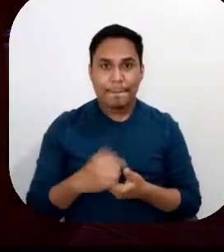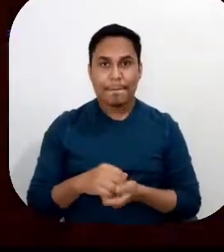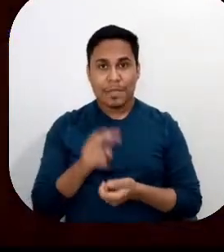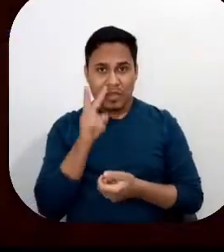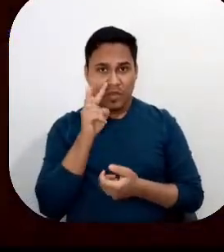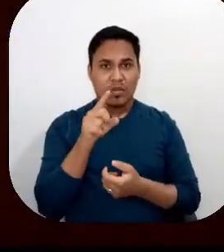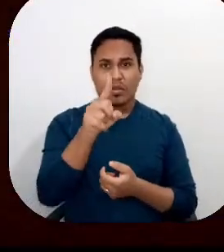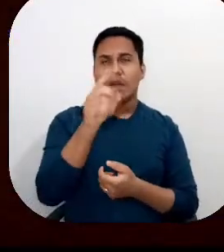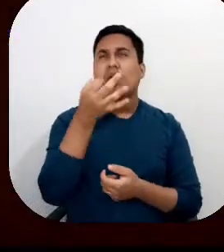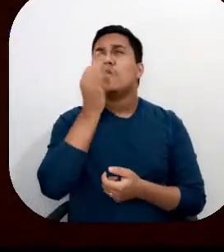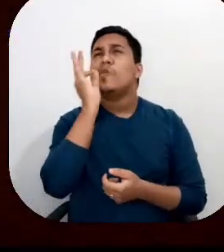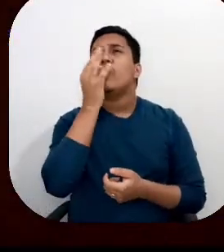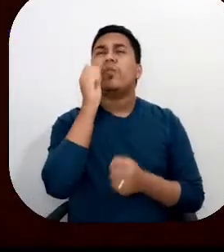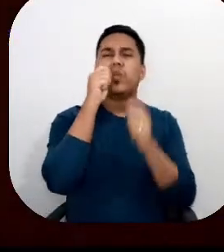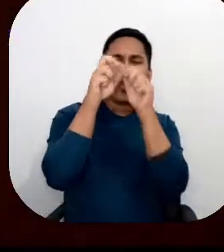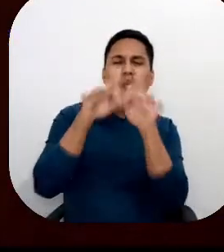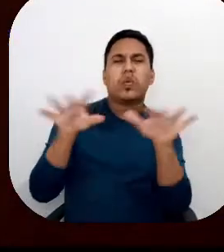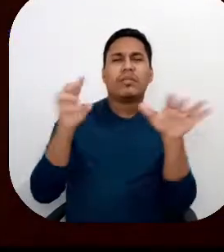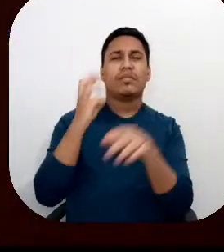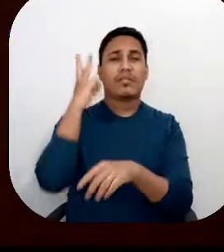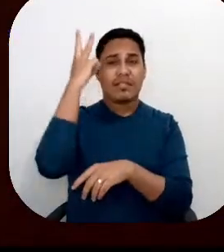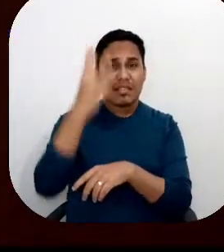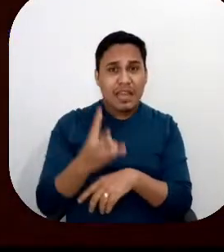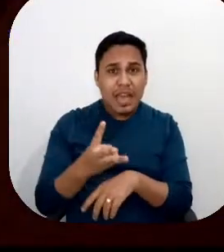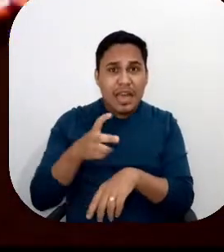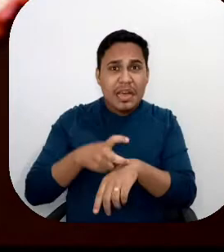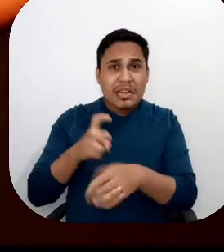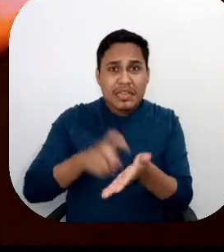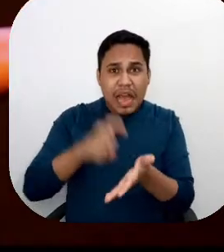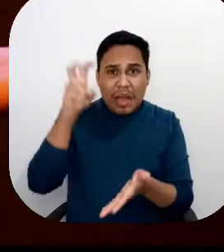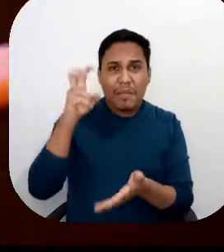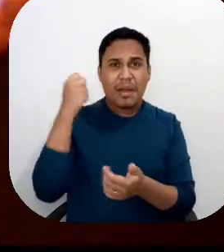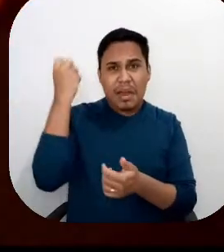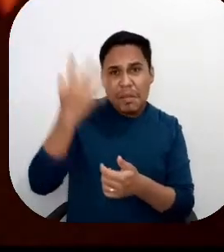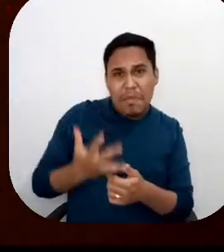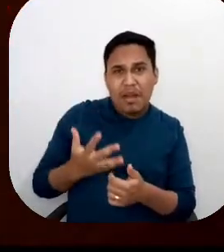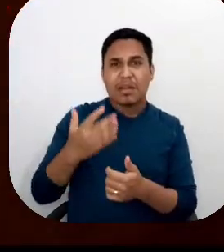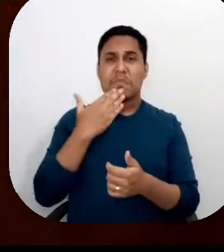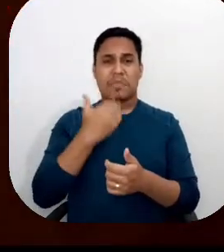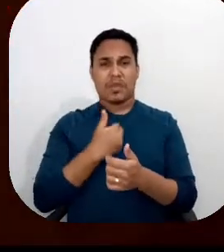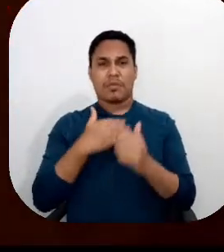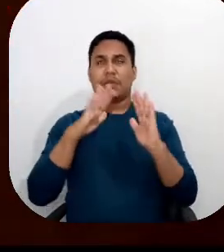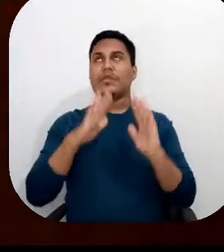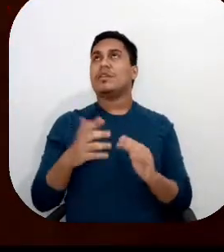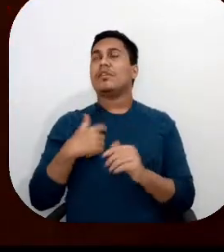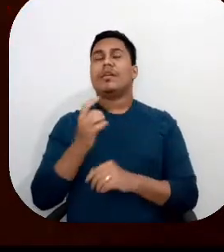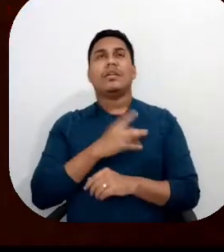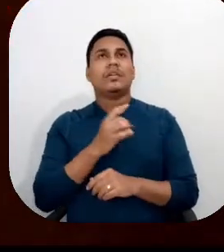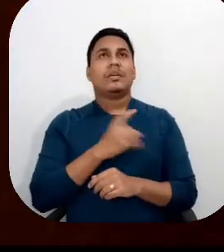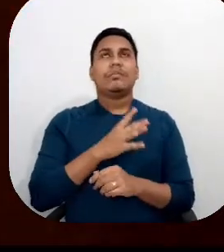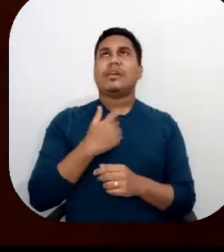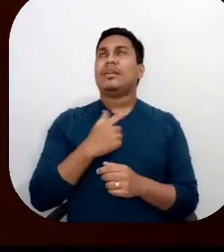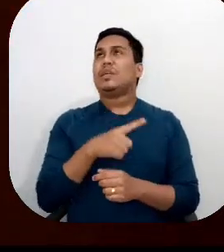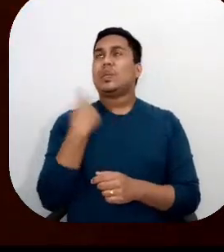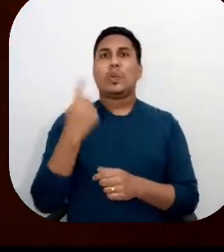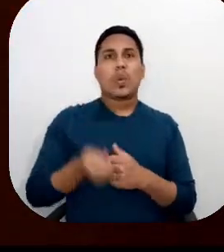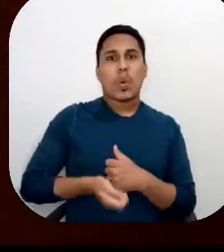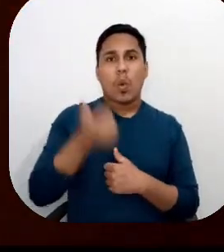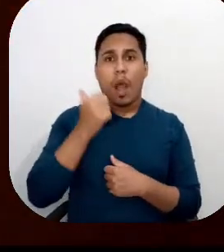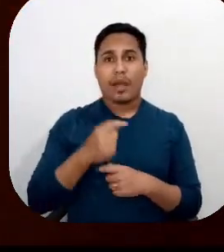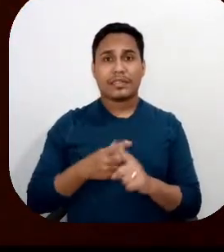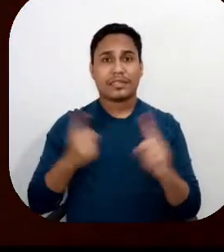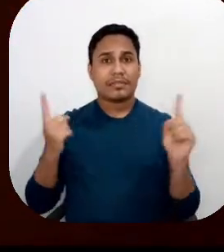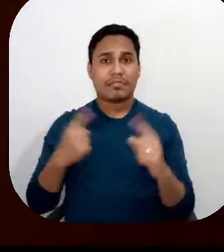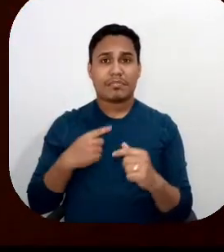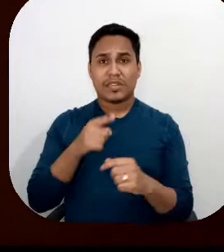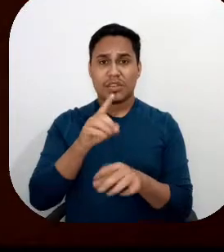Vi você fazendo fumaça, 3 da manhã na sala, mostrando que gosta de ouvir, pedindo pra ficar e eu tendo que essa é minha última parada. O lugar